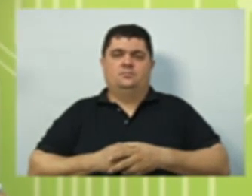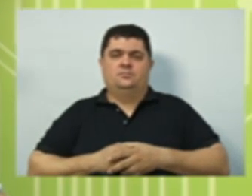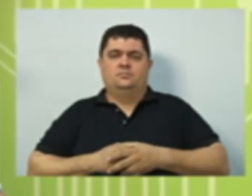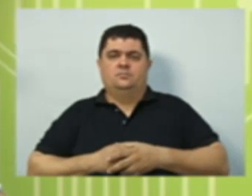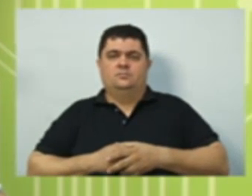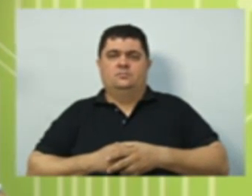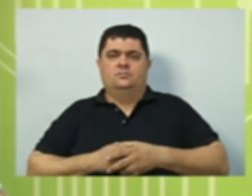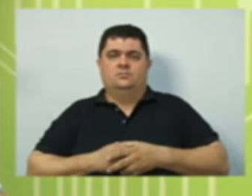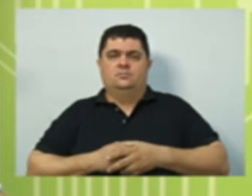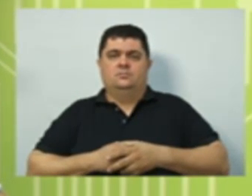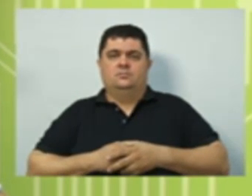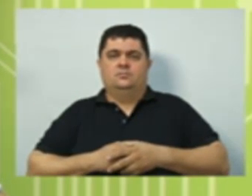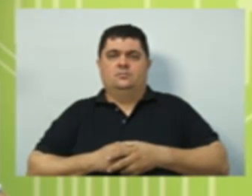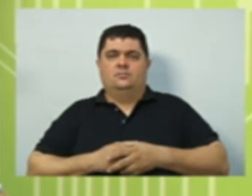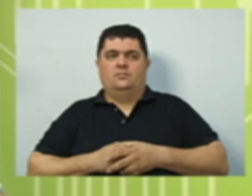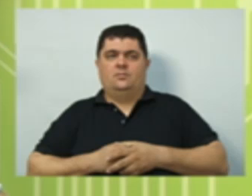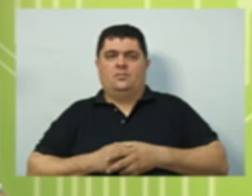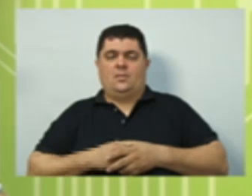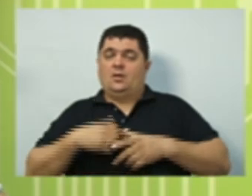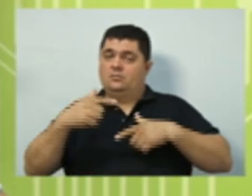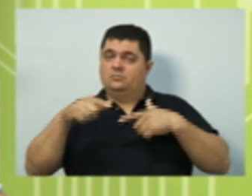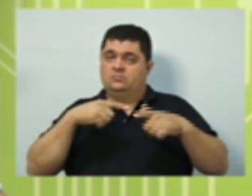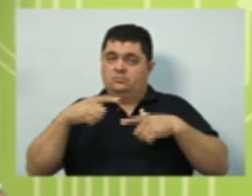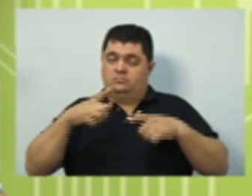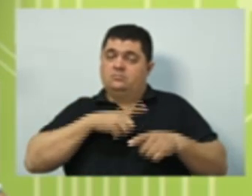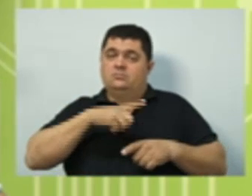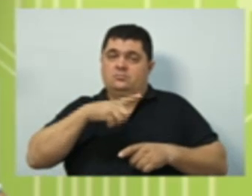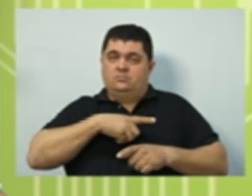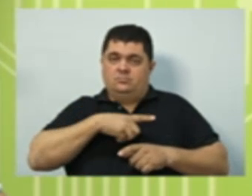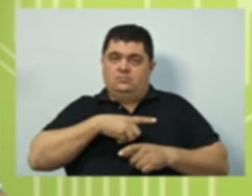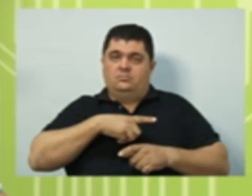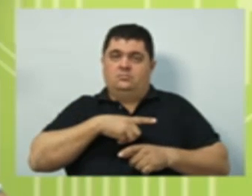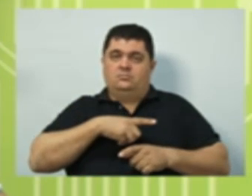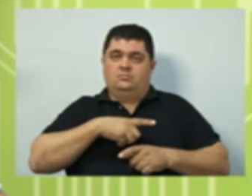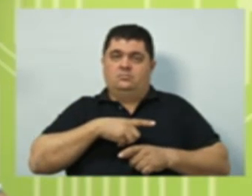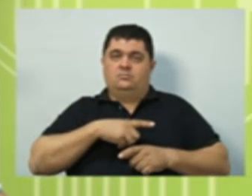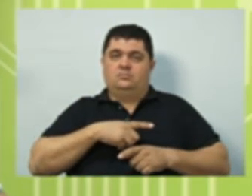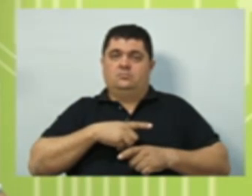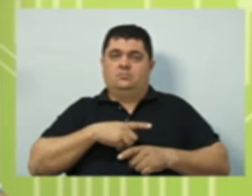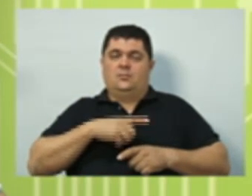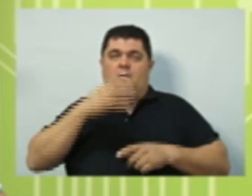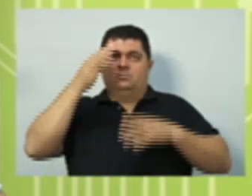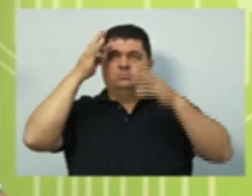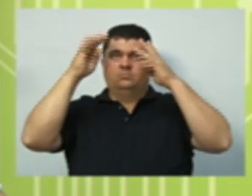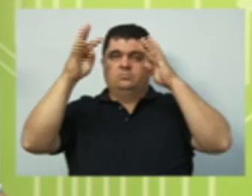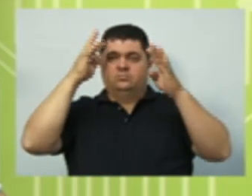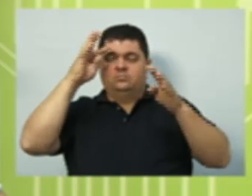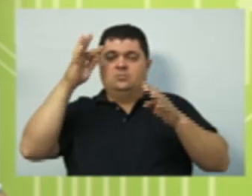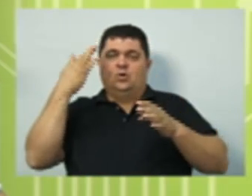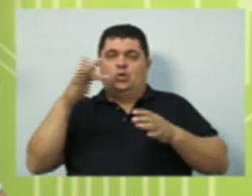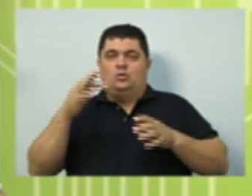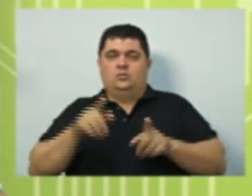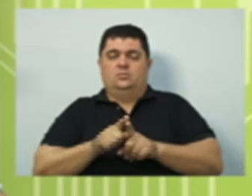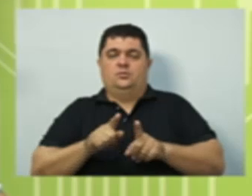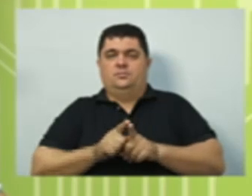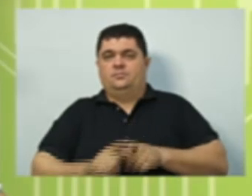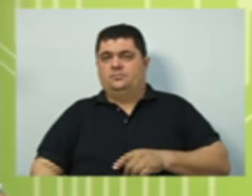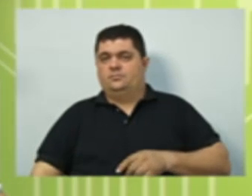Então, o trabalho está ligado também à imaginação, à ideia de dor.